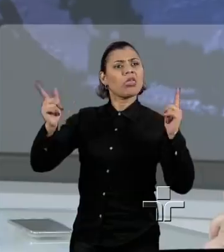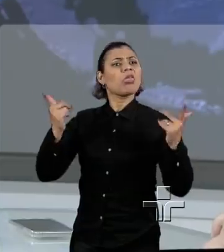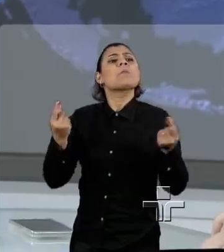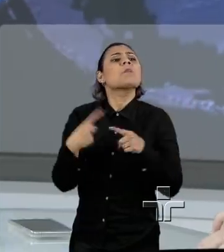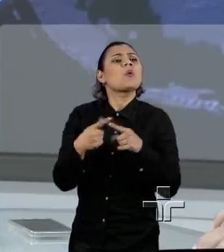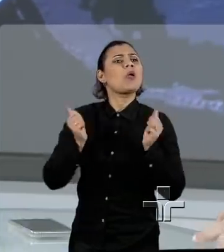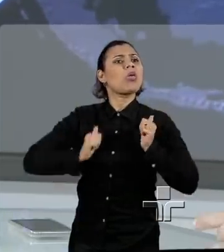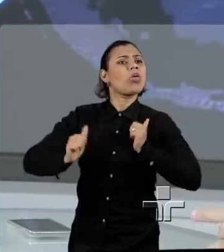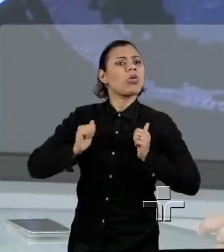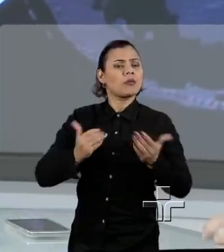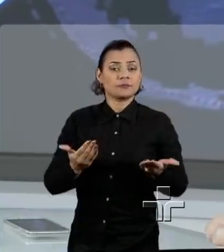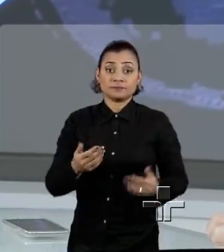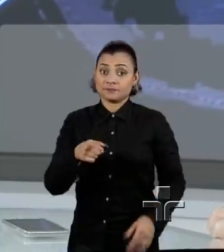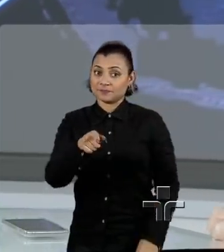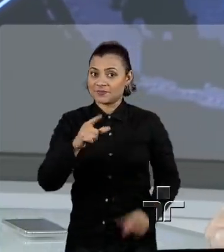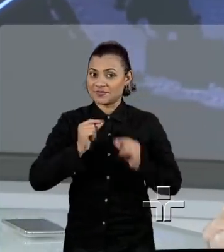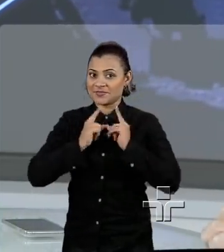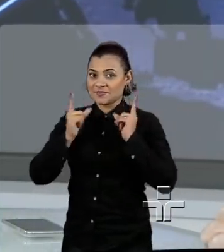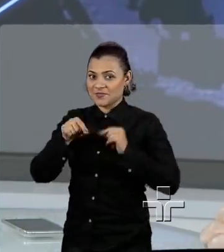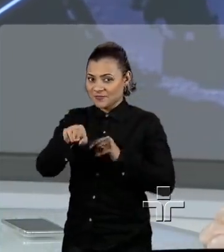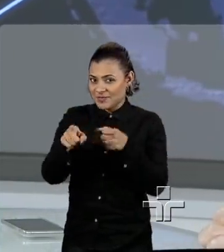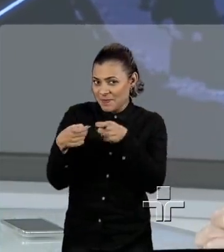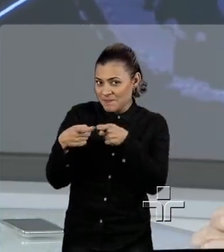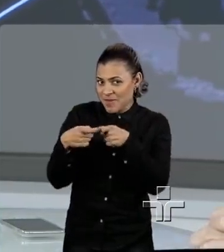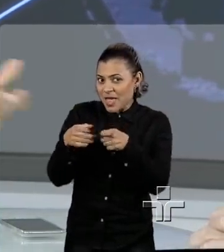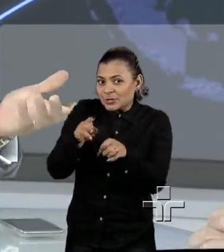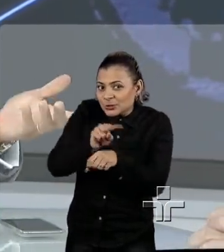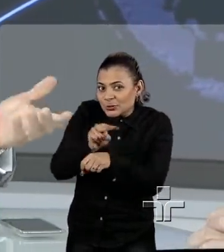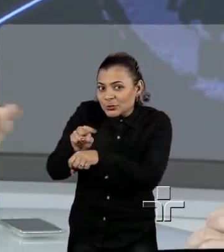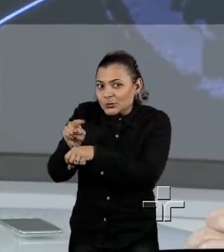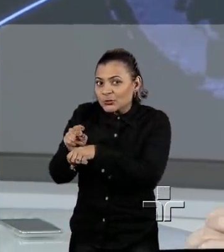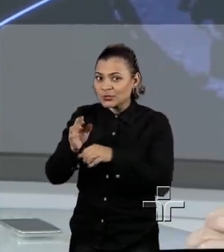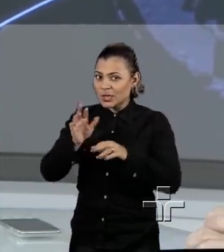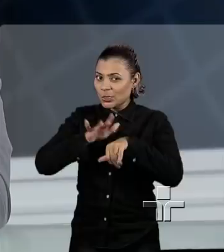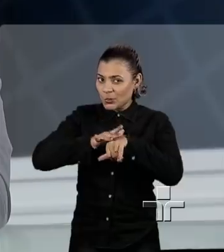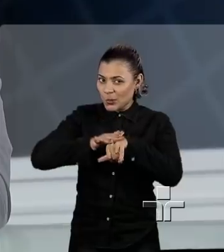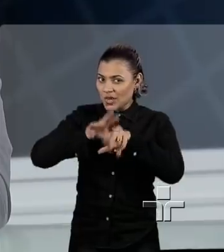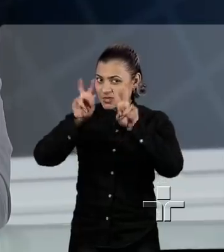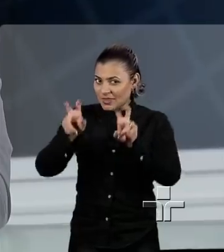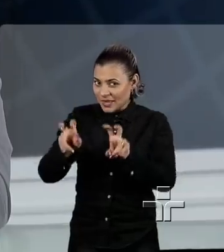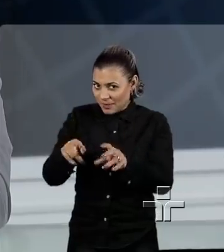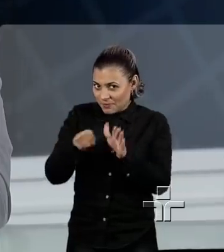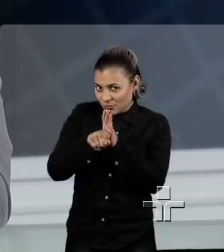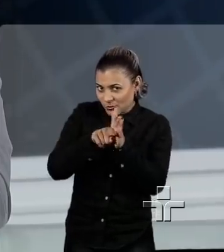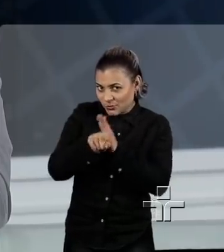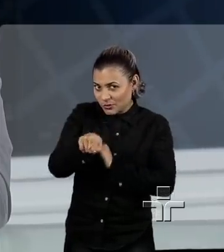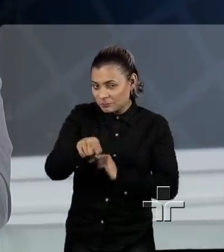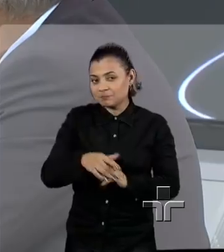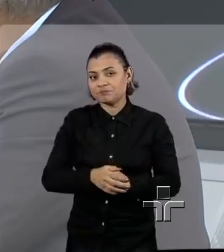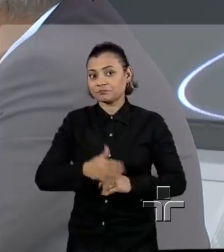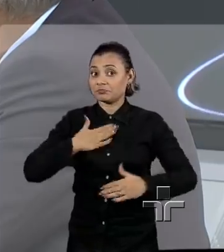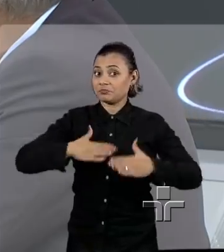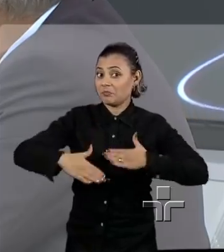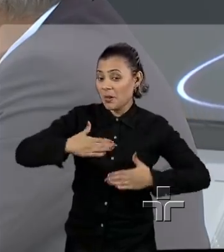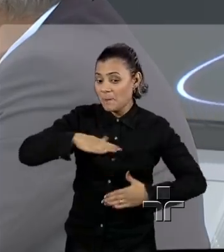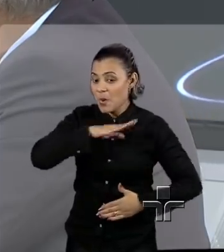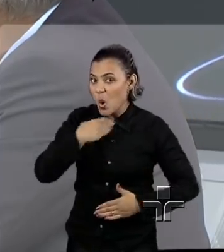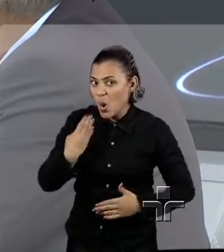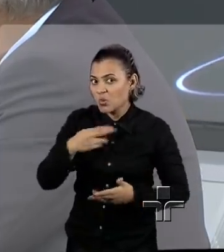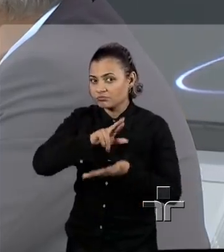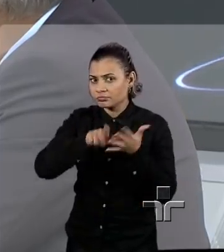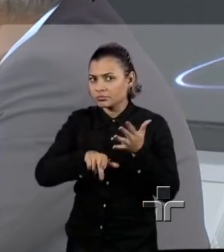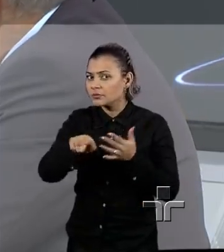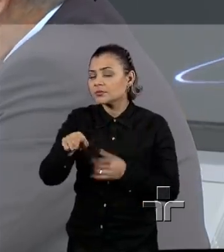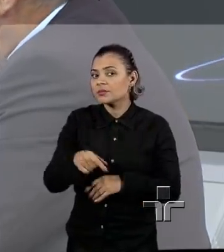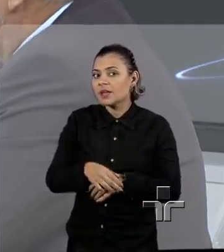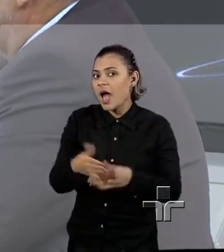Paulo Saldiva, eu sei que você é um médico patologista que analisa as doenças, não é isso? Os mortos, etc. Qual que é o remédio para o